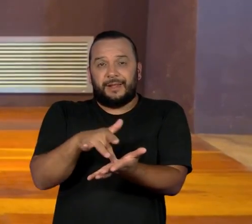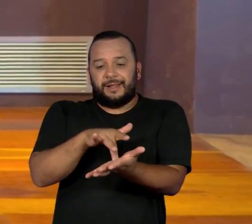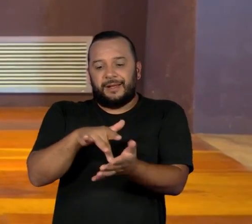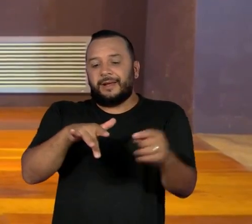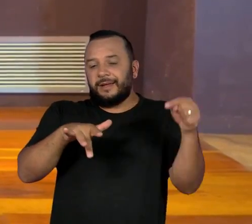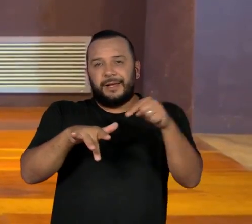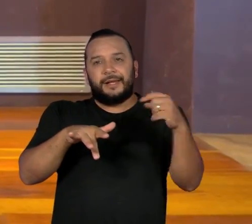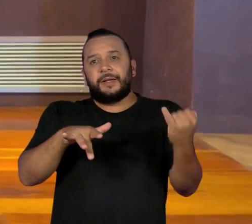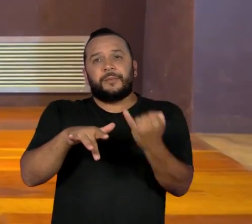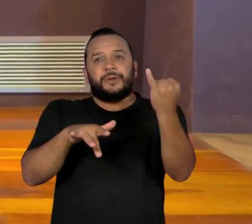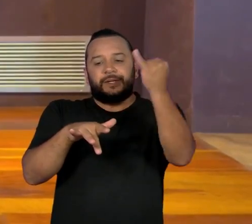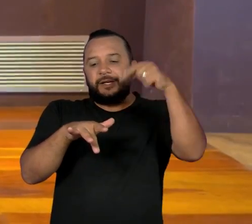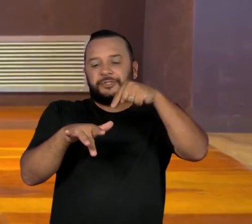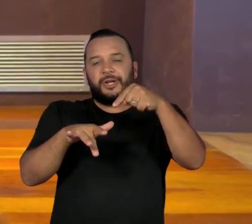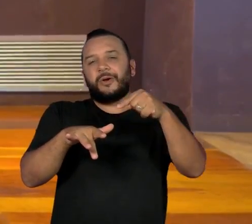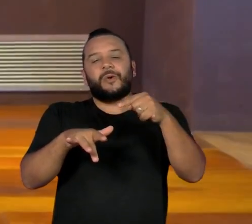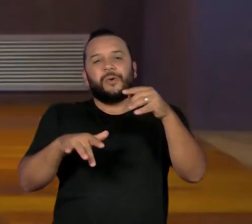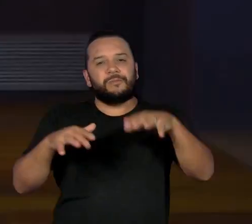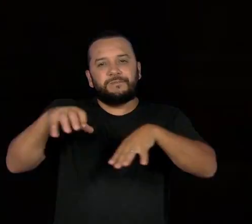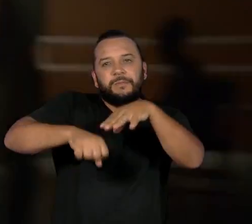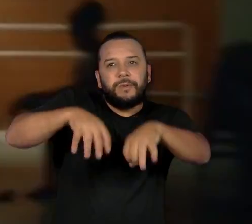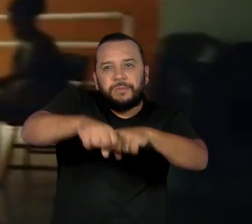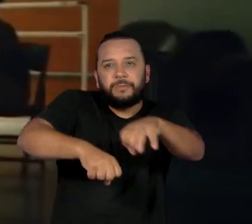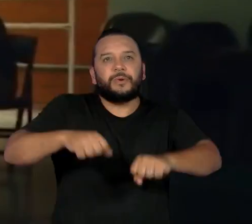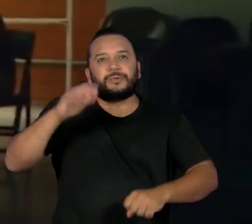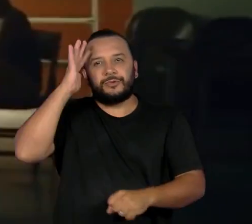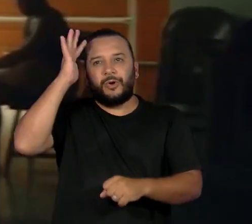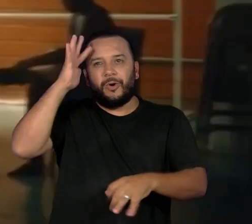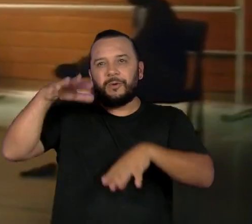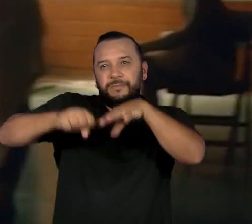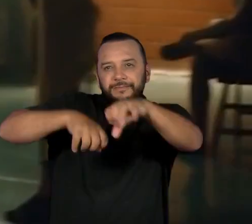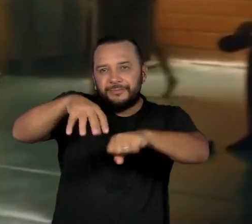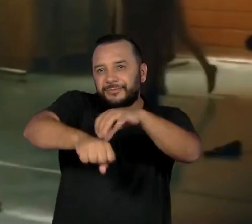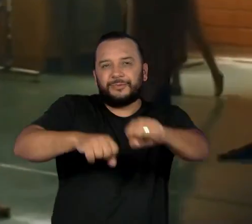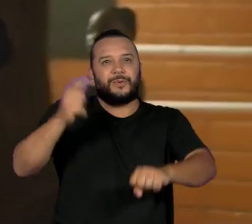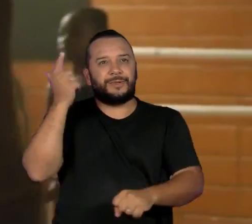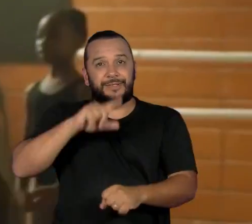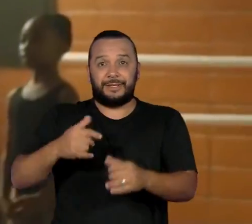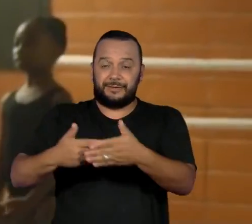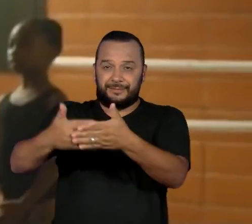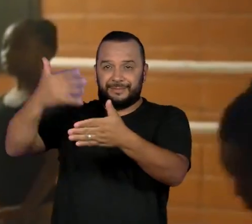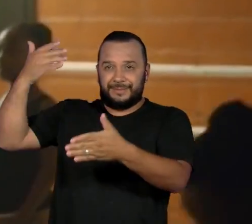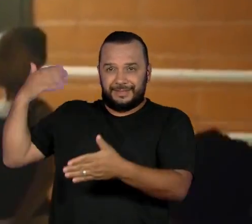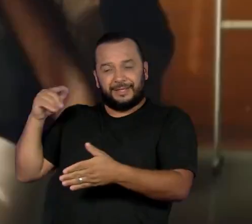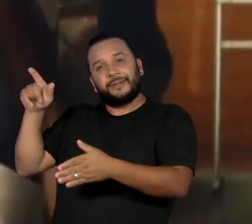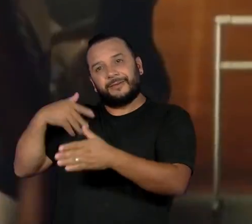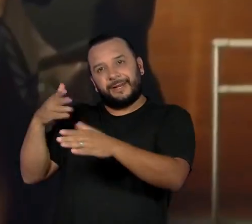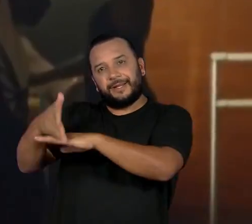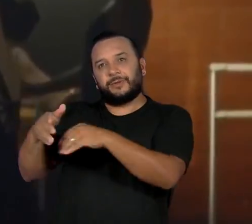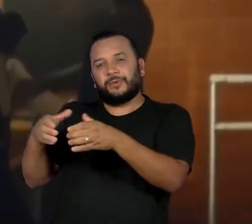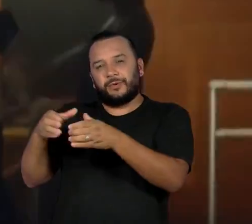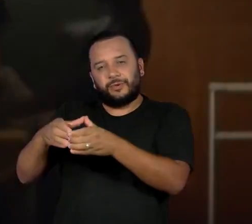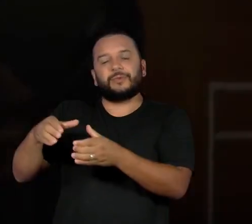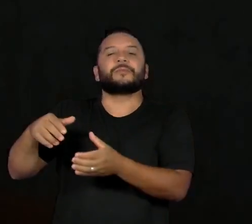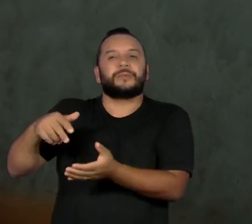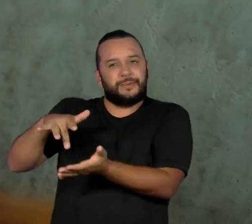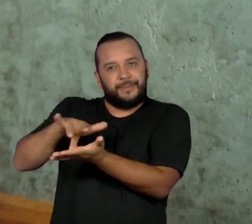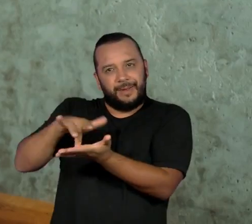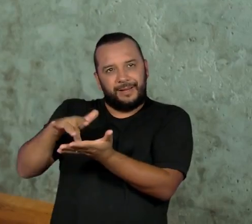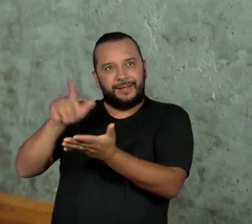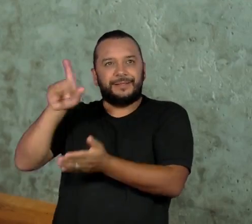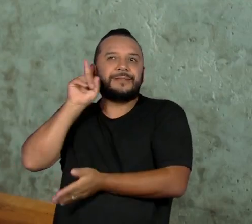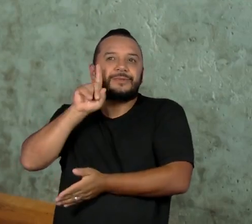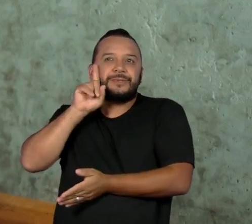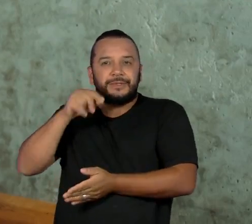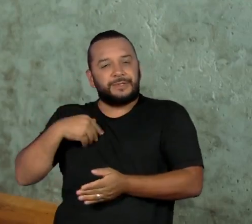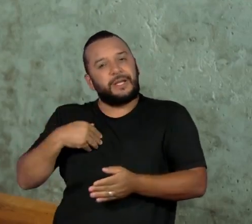que eu possa alcançar meus sonhos. Tem ferramentas aqui. Eu entro em uma companhia de dança nos Estados Unidos, tenho a oportunidade de me